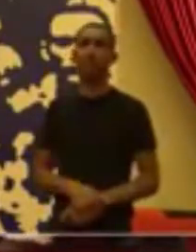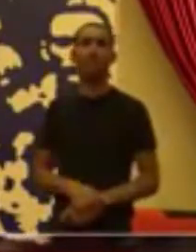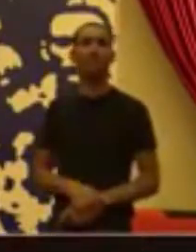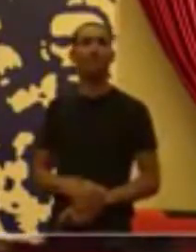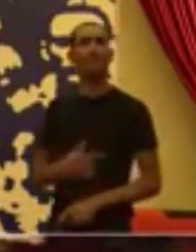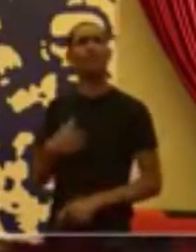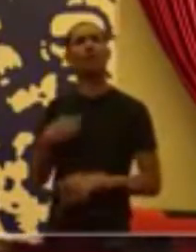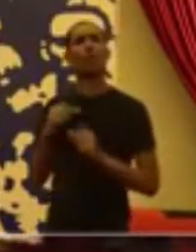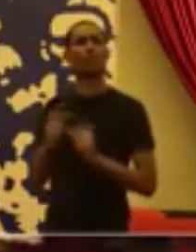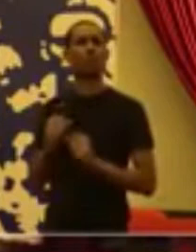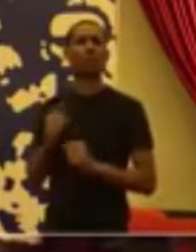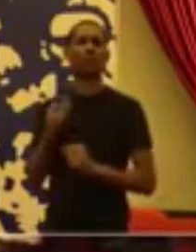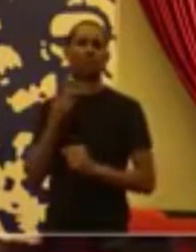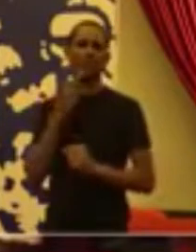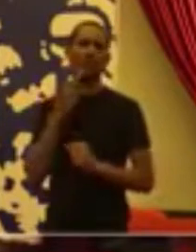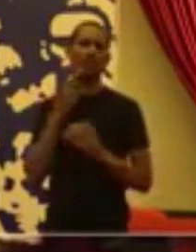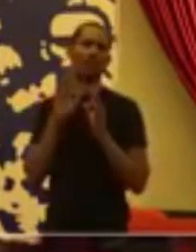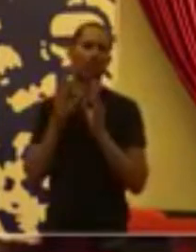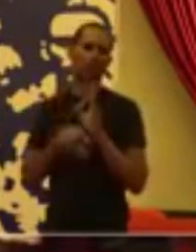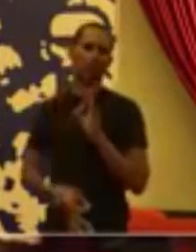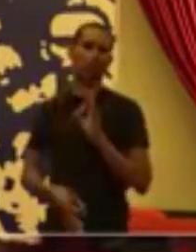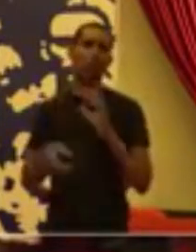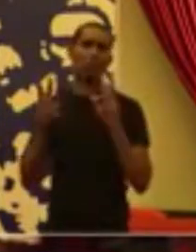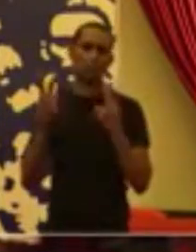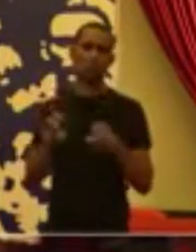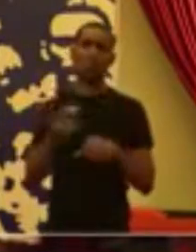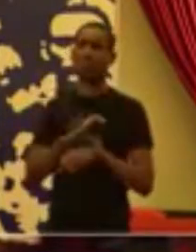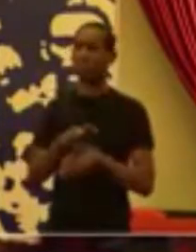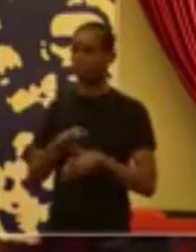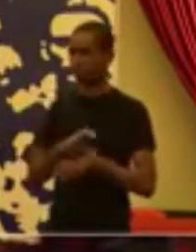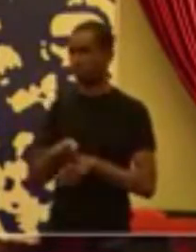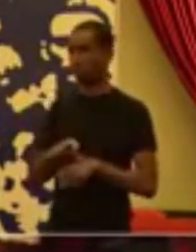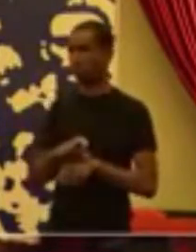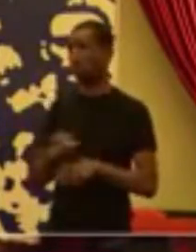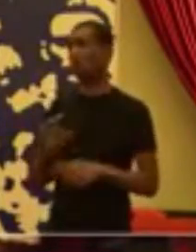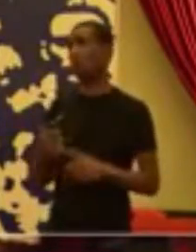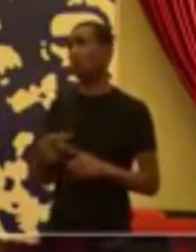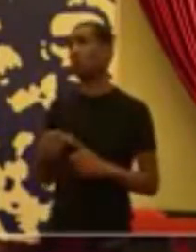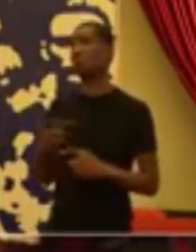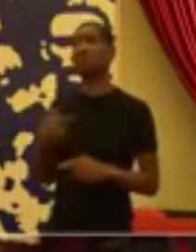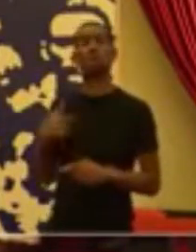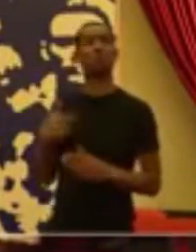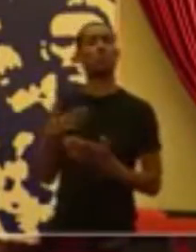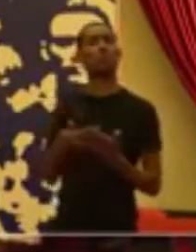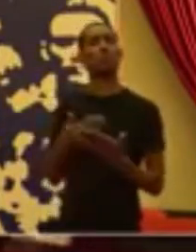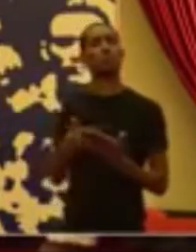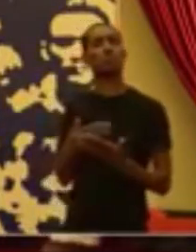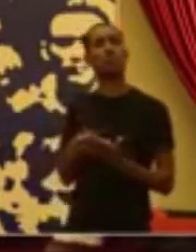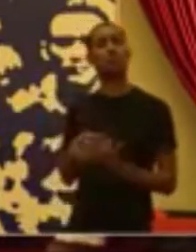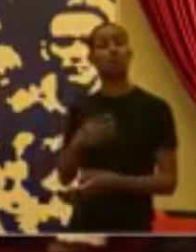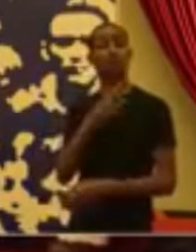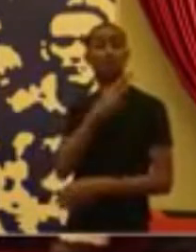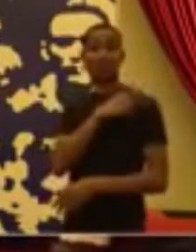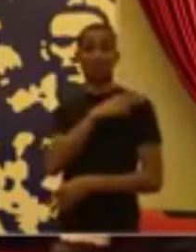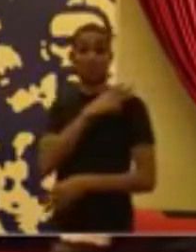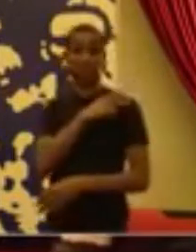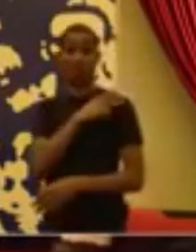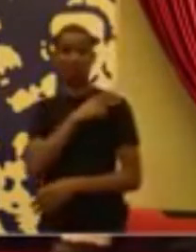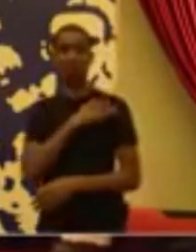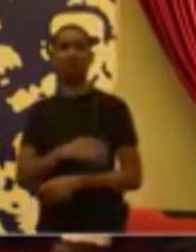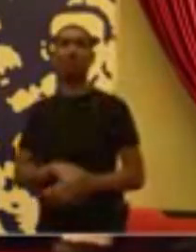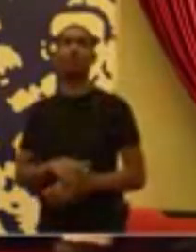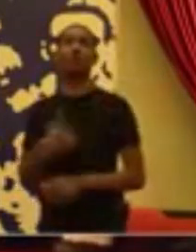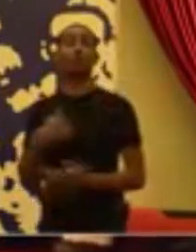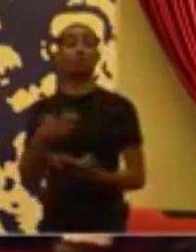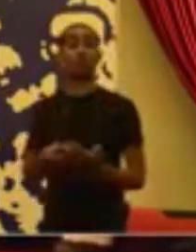eu poderia falar muito do AI-5, porque eu estava fazendo o terceiro ano da Faculdade de Arquitetura e Urbanismo